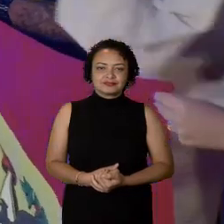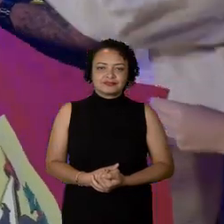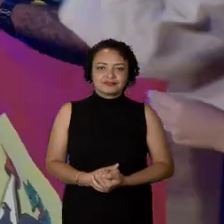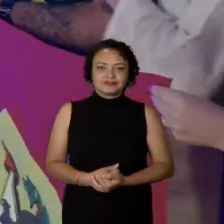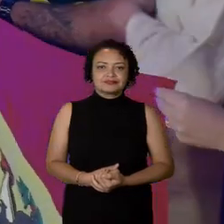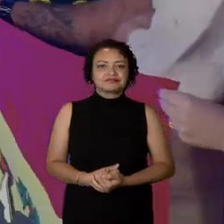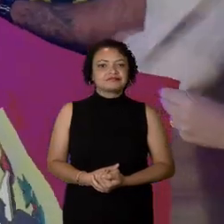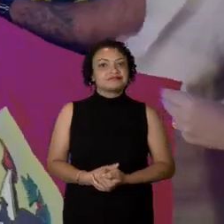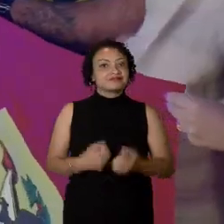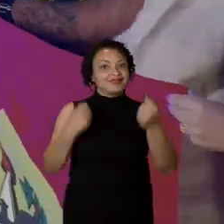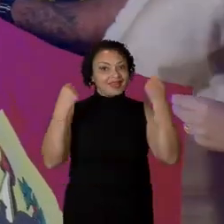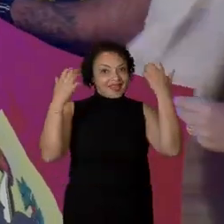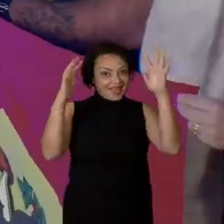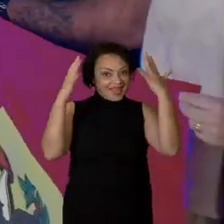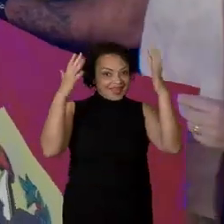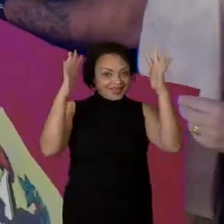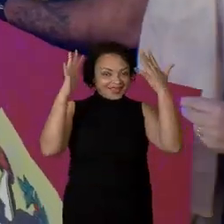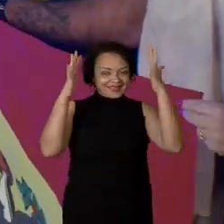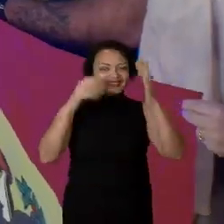Aê!